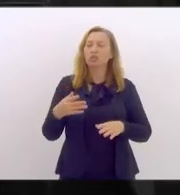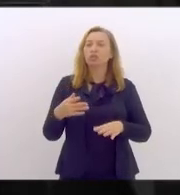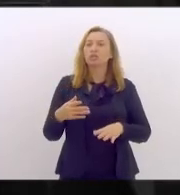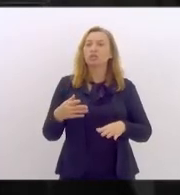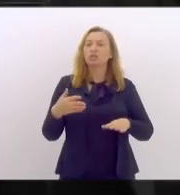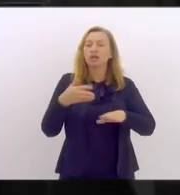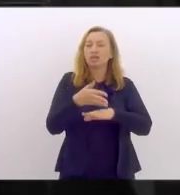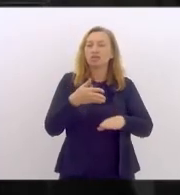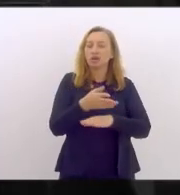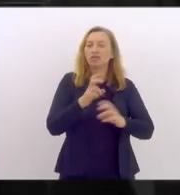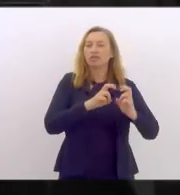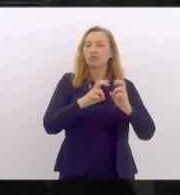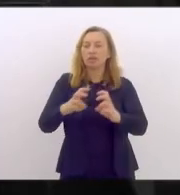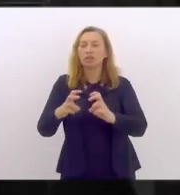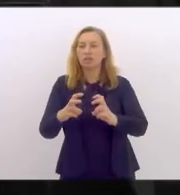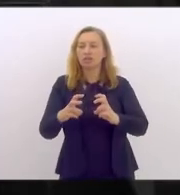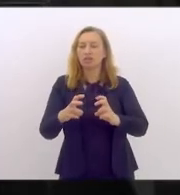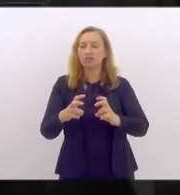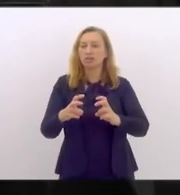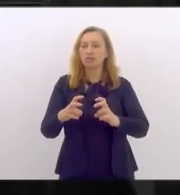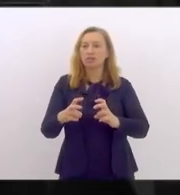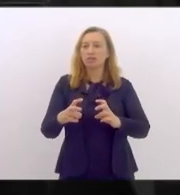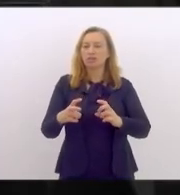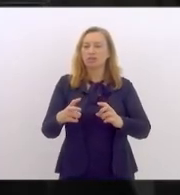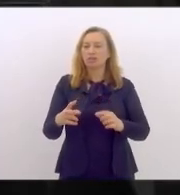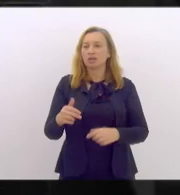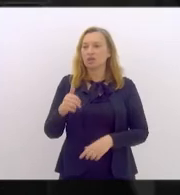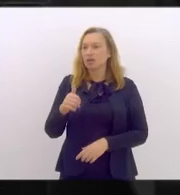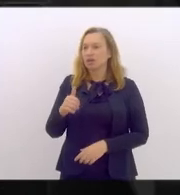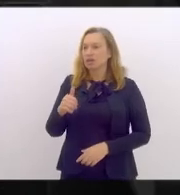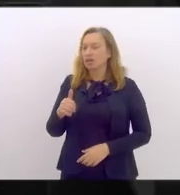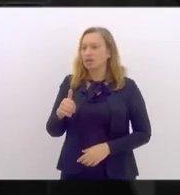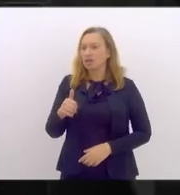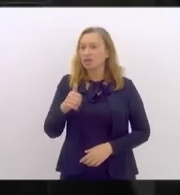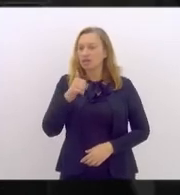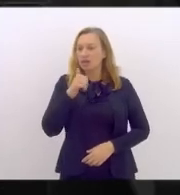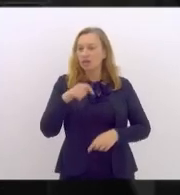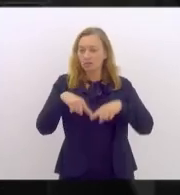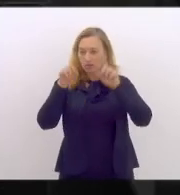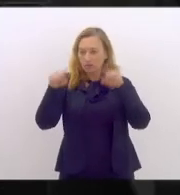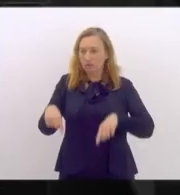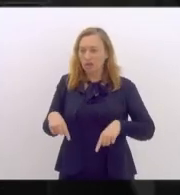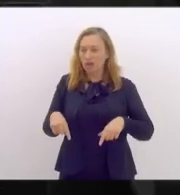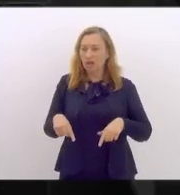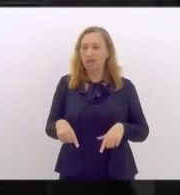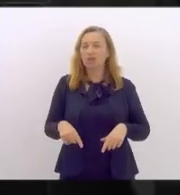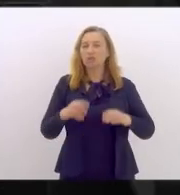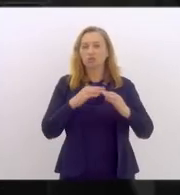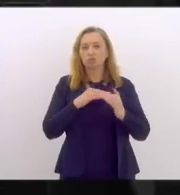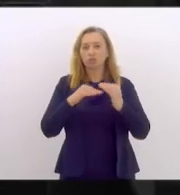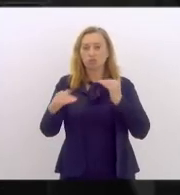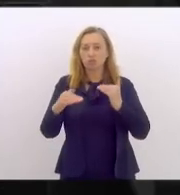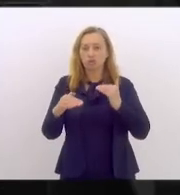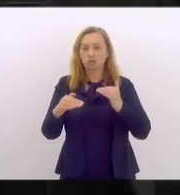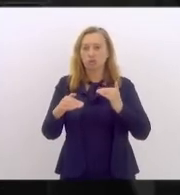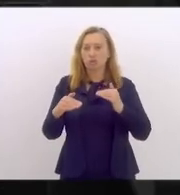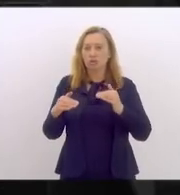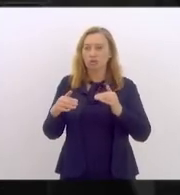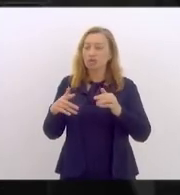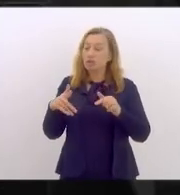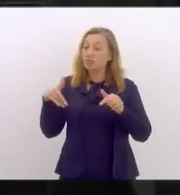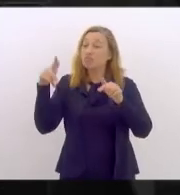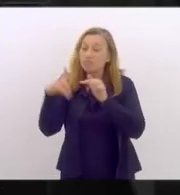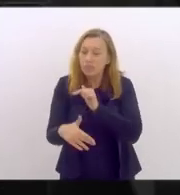SuperVia abordou com o Tom adotando um tom intimidatório e tentou impedi-la